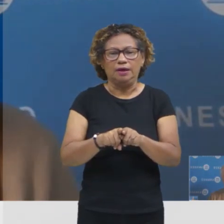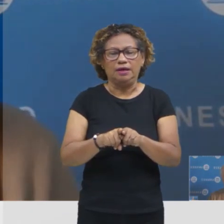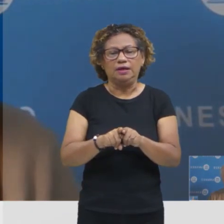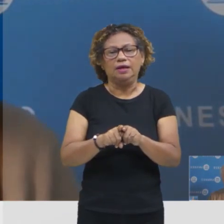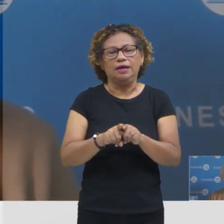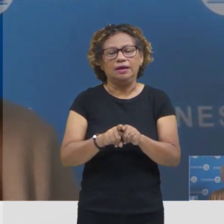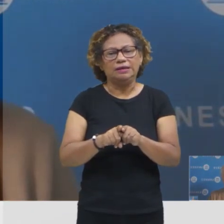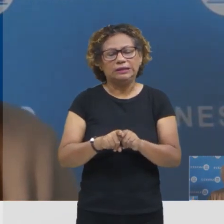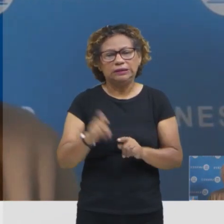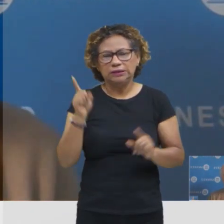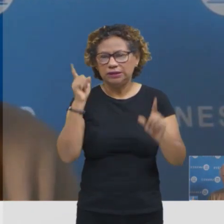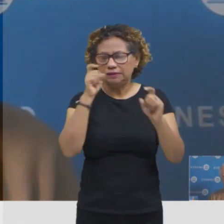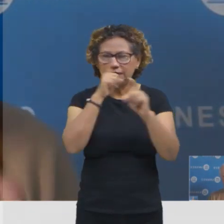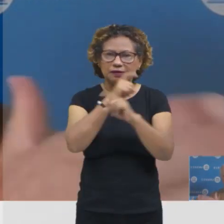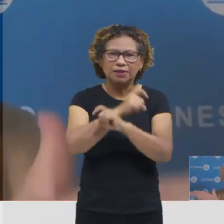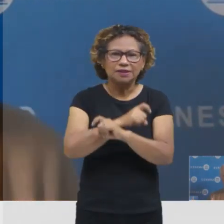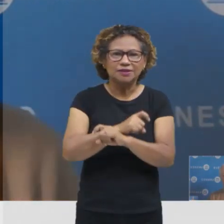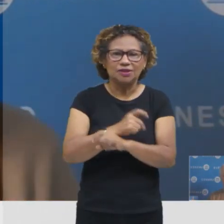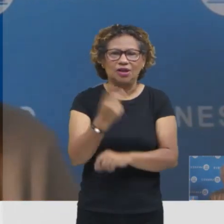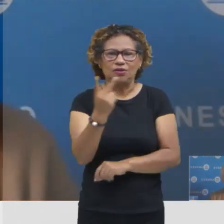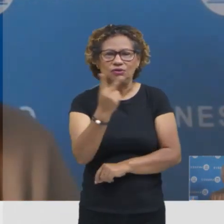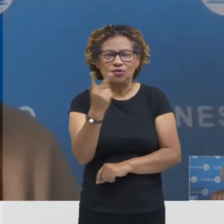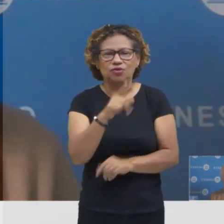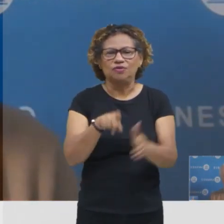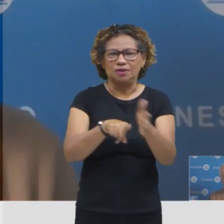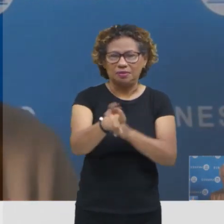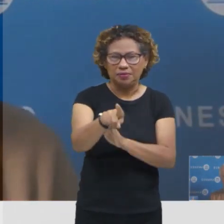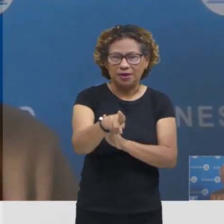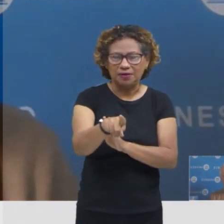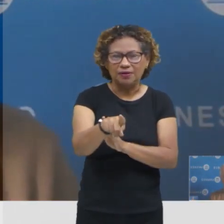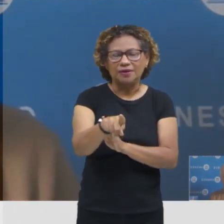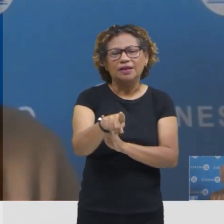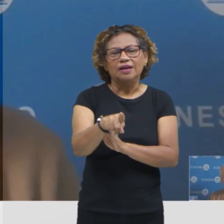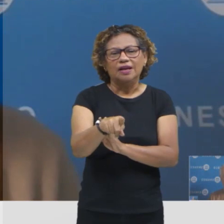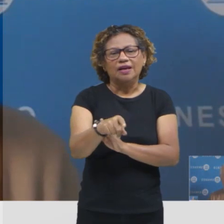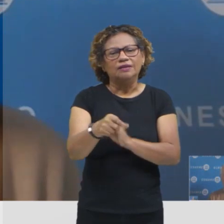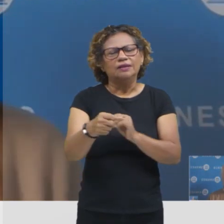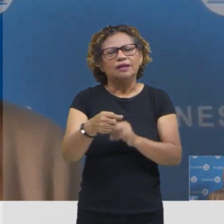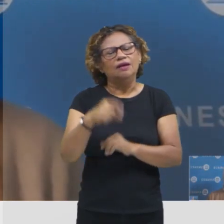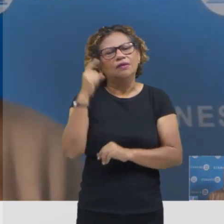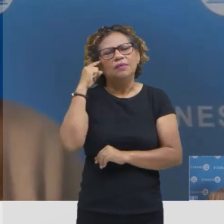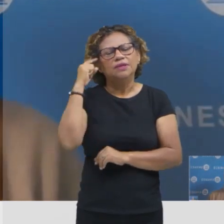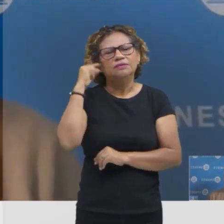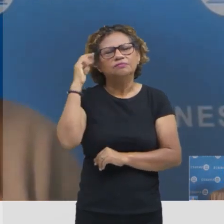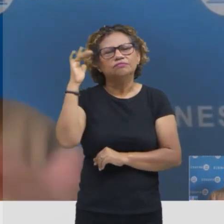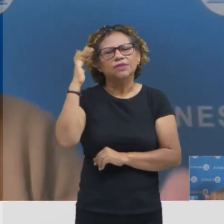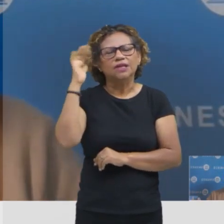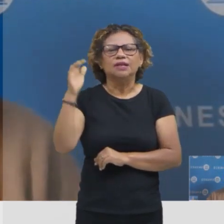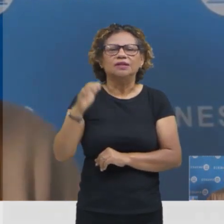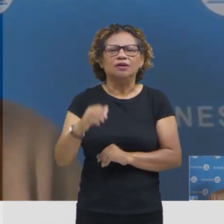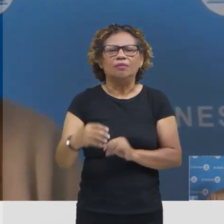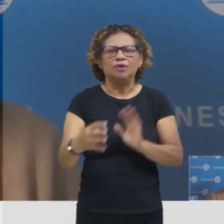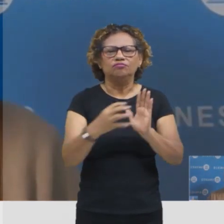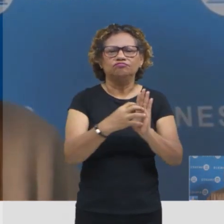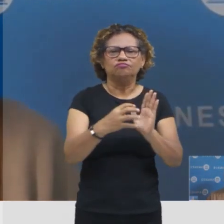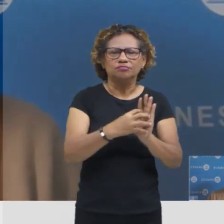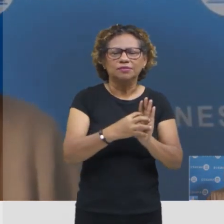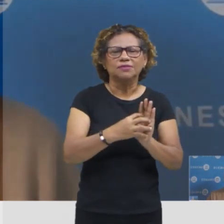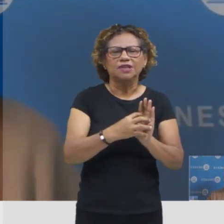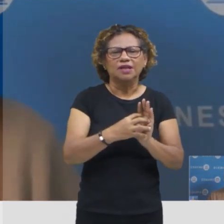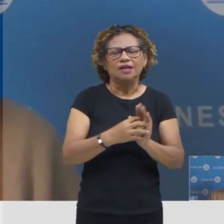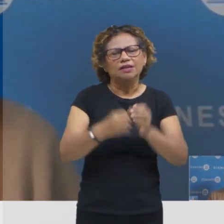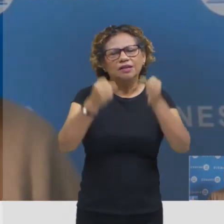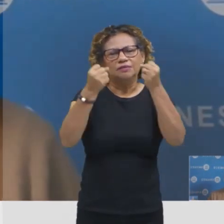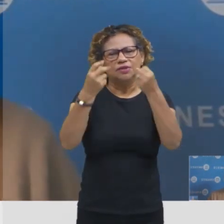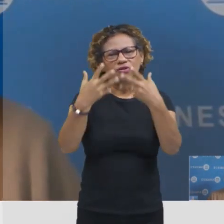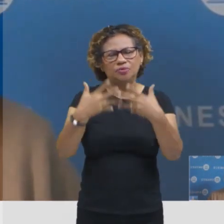professores que falaram, eu ontem fiz uma intervenção a pedido do Estado da Bahia, e quando falávamos deste ensino remoto eu